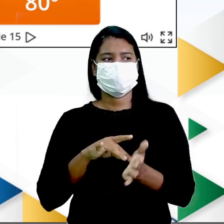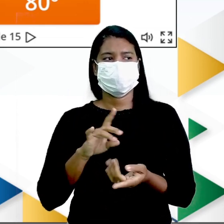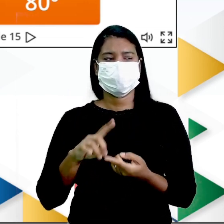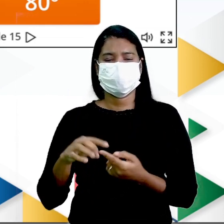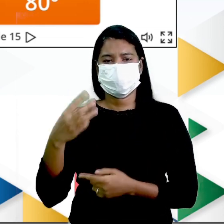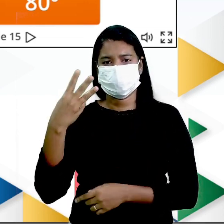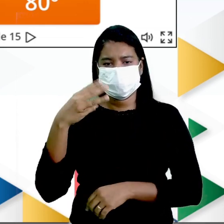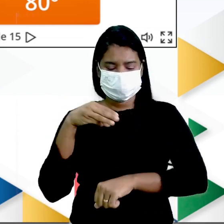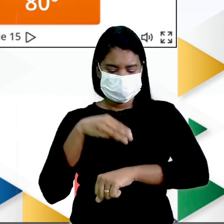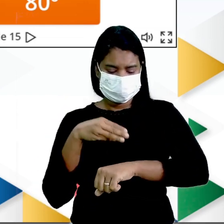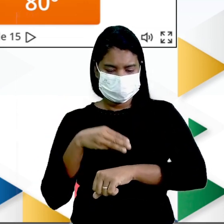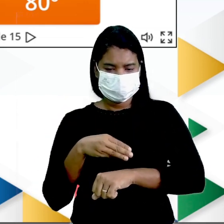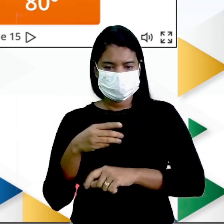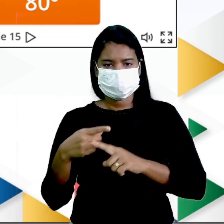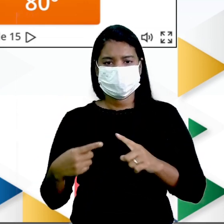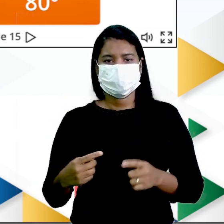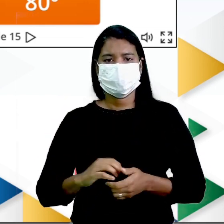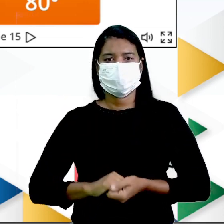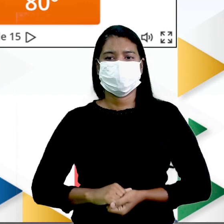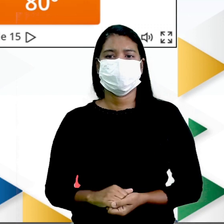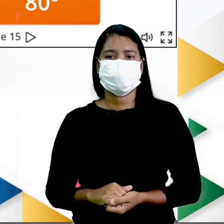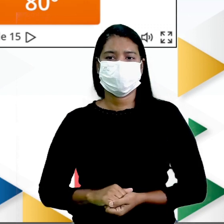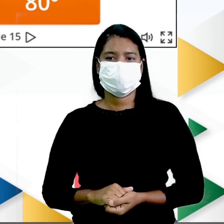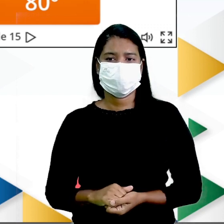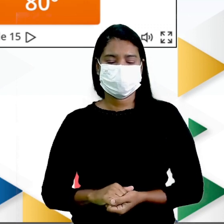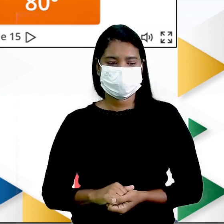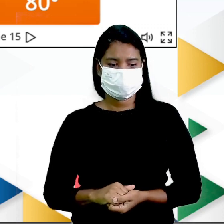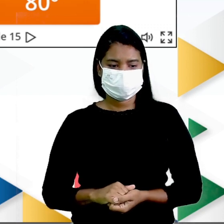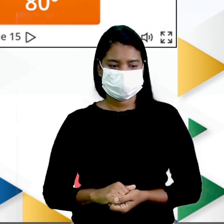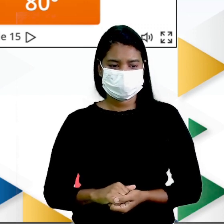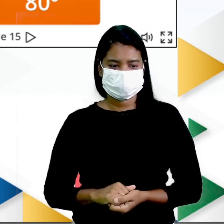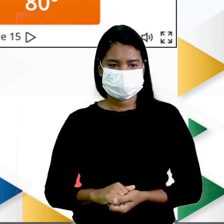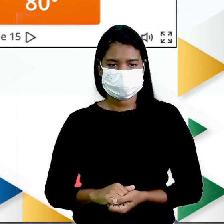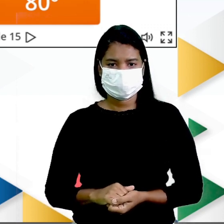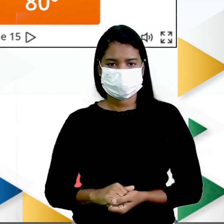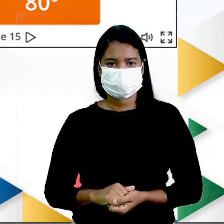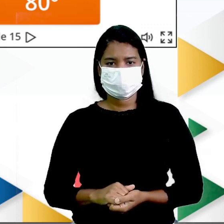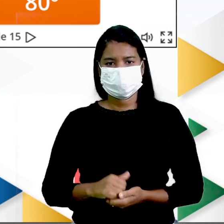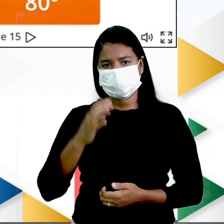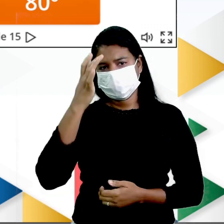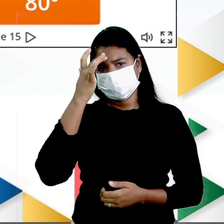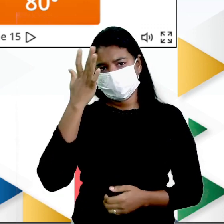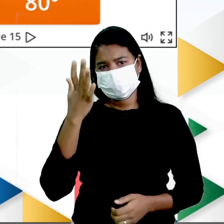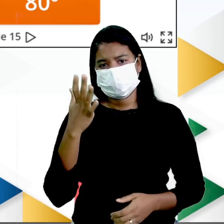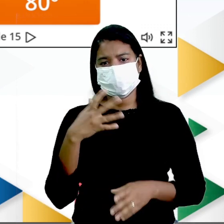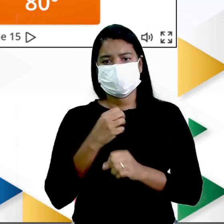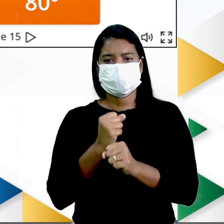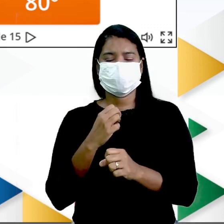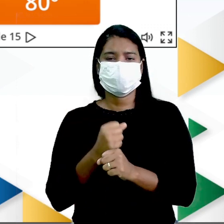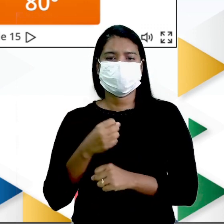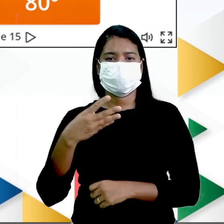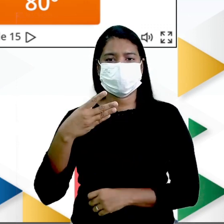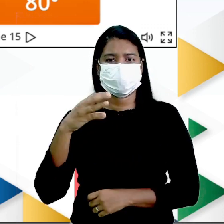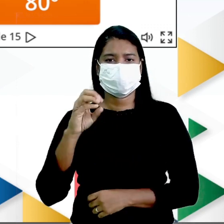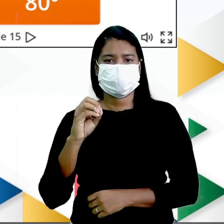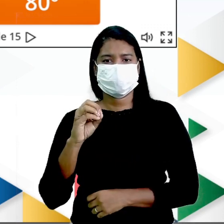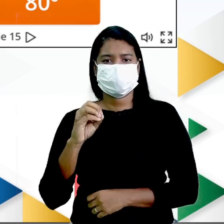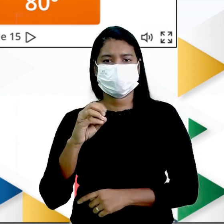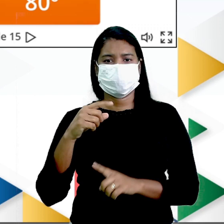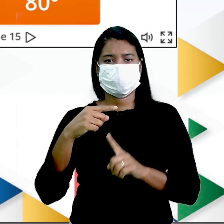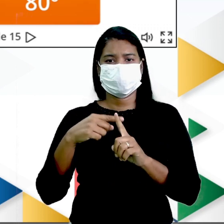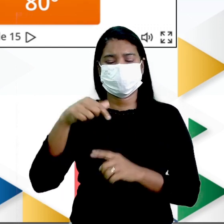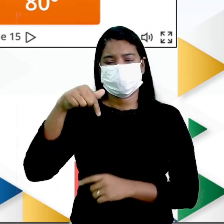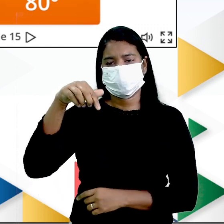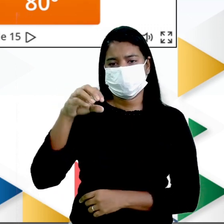em 3 minutos e meio, muito rápido, tá? Se liga aí. Mas é muito fácil, veja. Somando 40 graus mais 70 graus dá